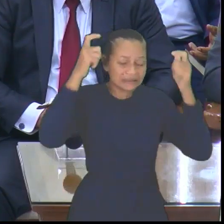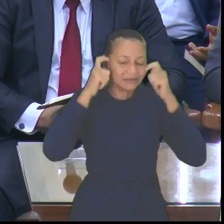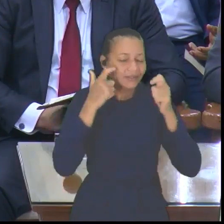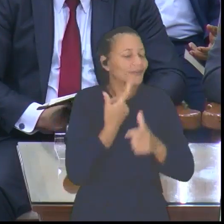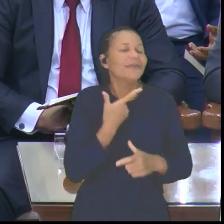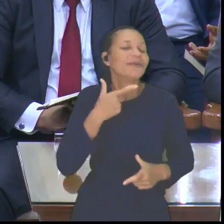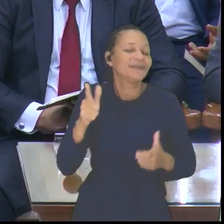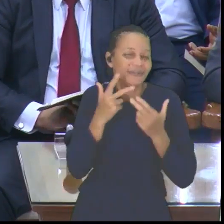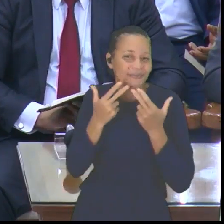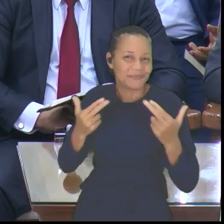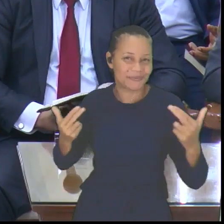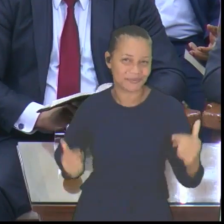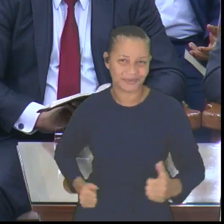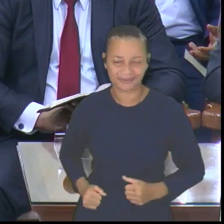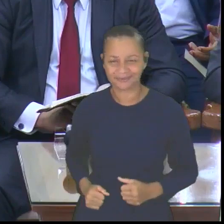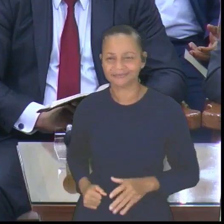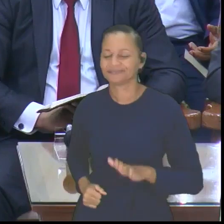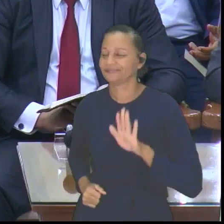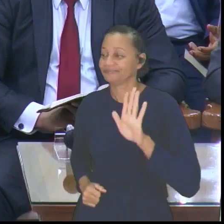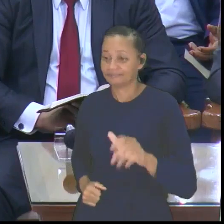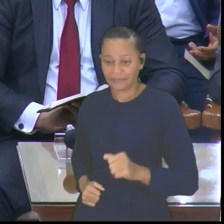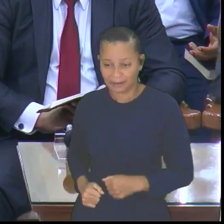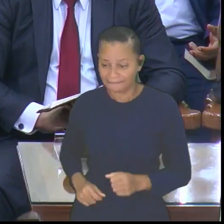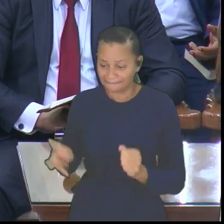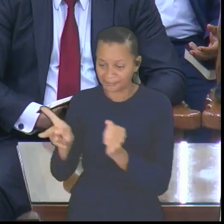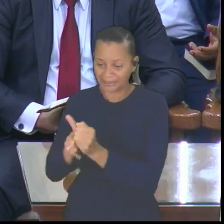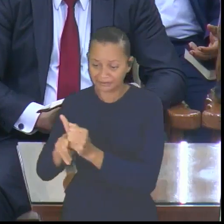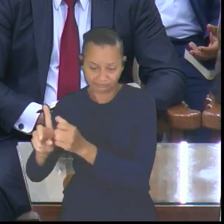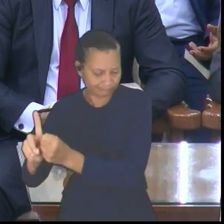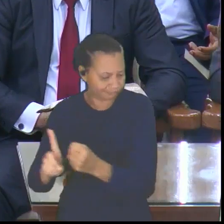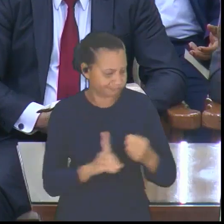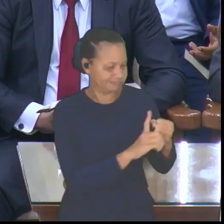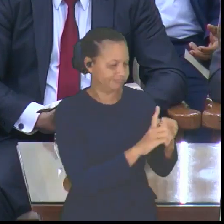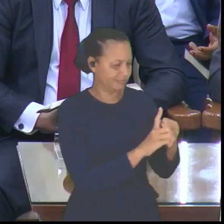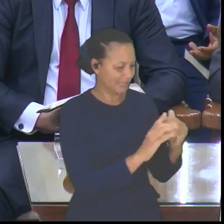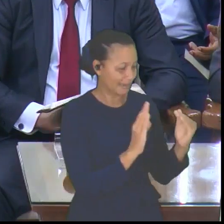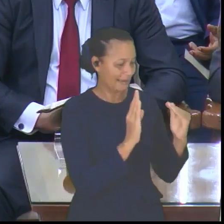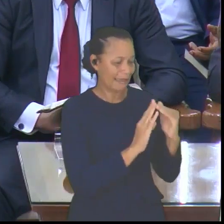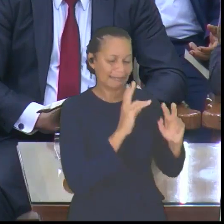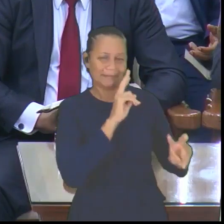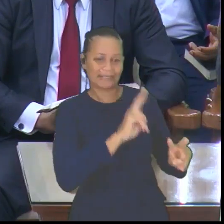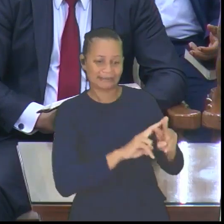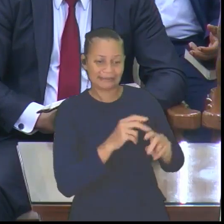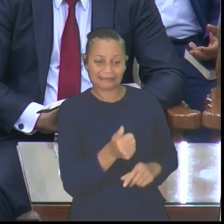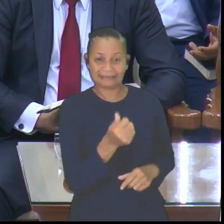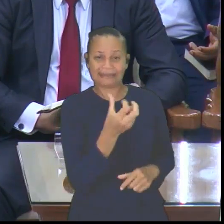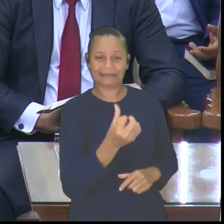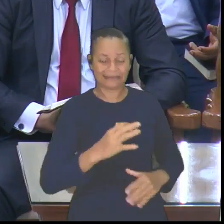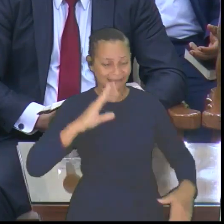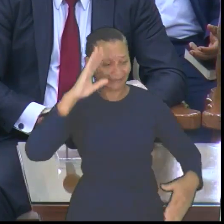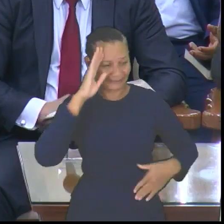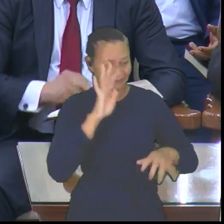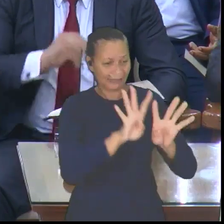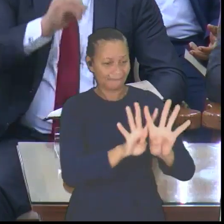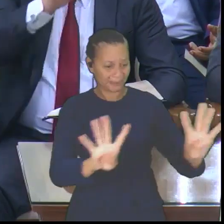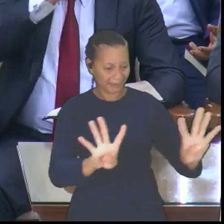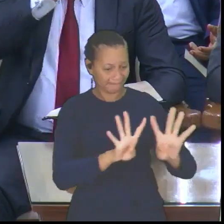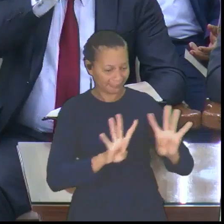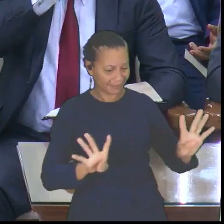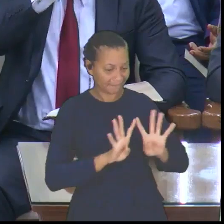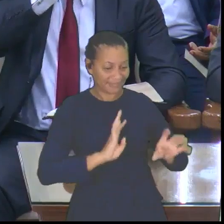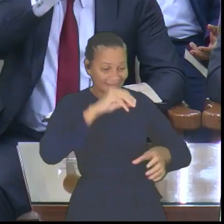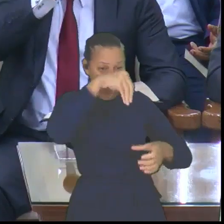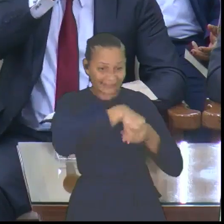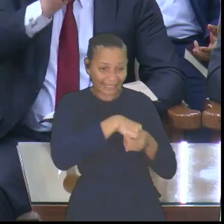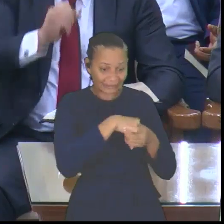coisa. Que guardou Pedro na prisão, colocou 16 soldados, e colocou soldados até dentro onde Pedro